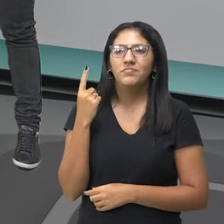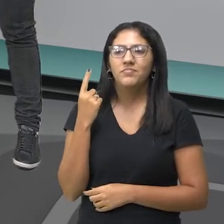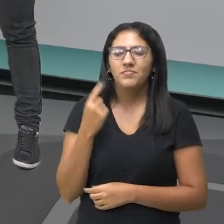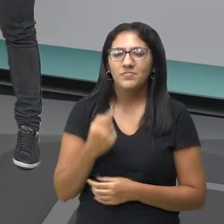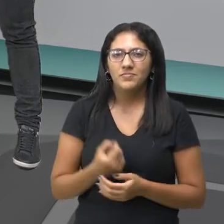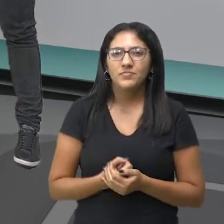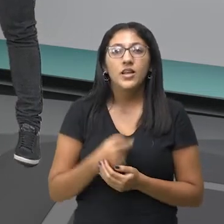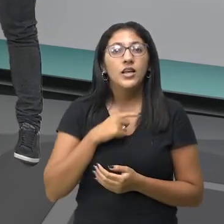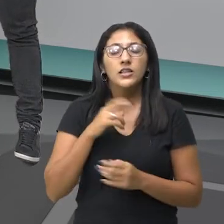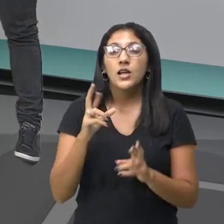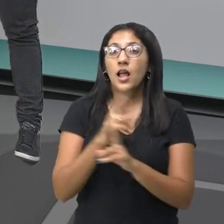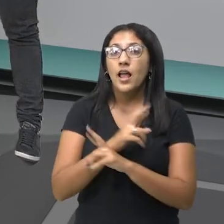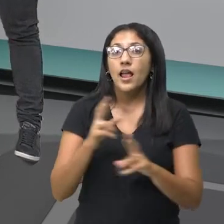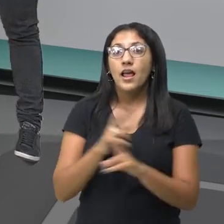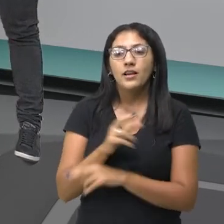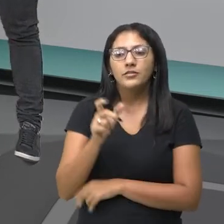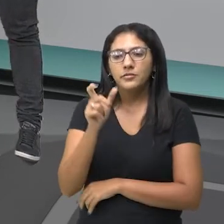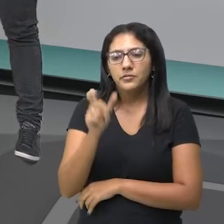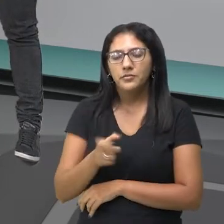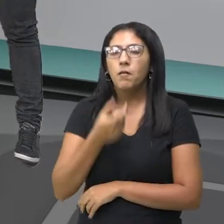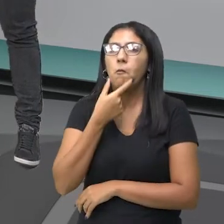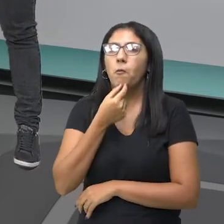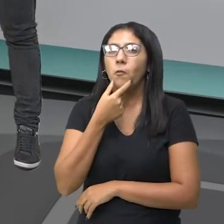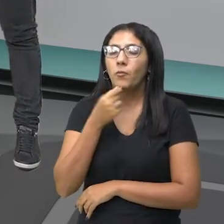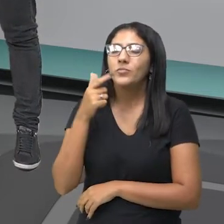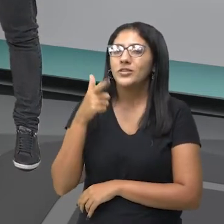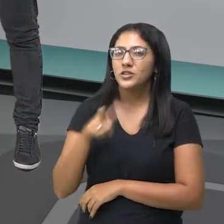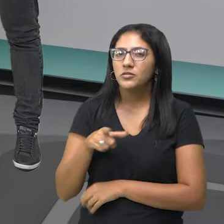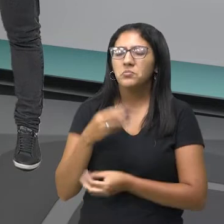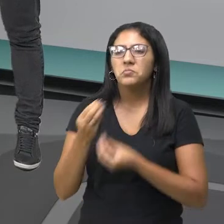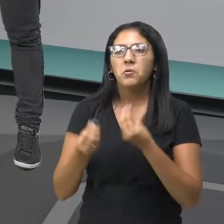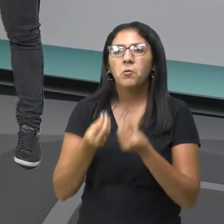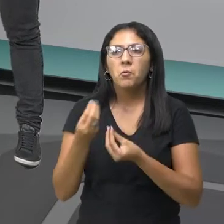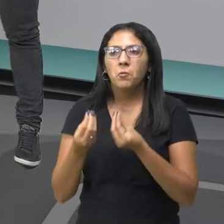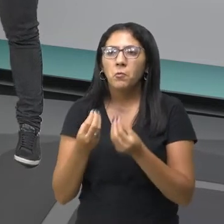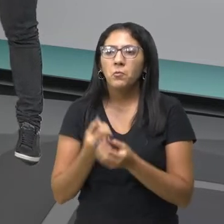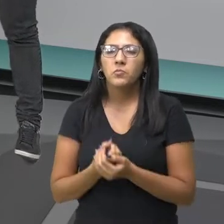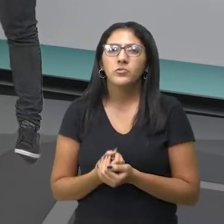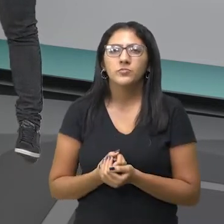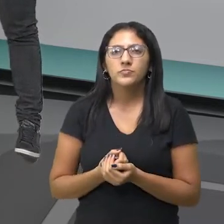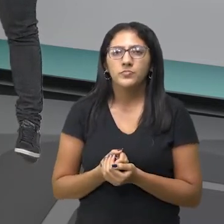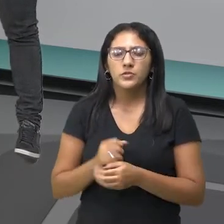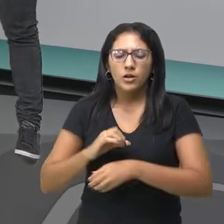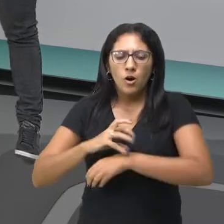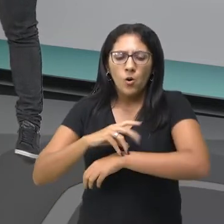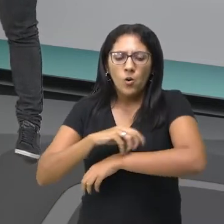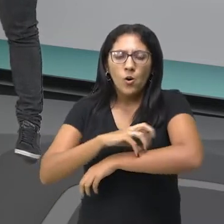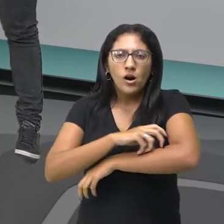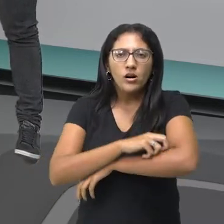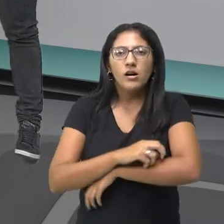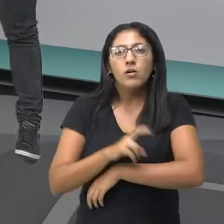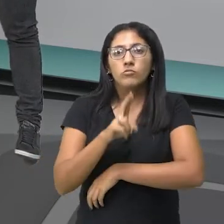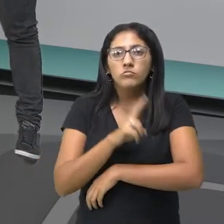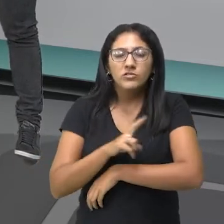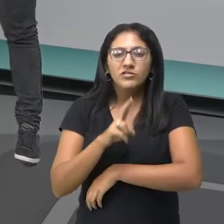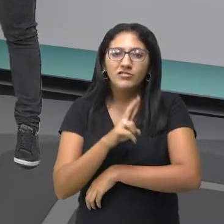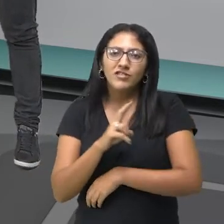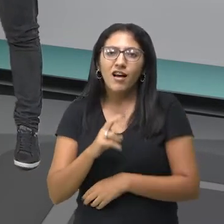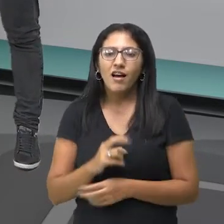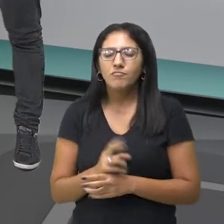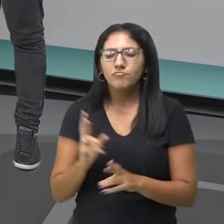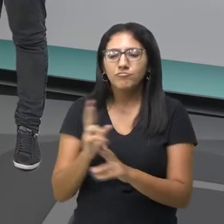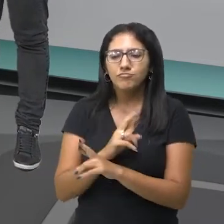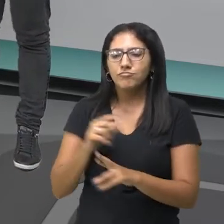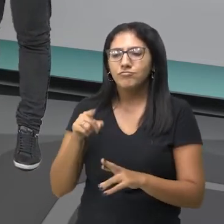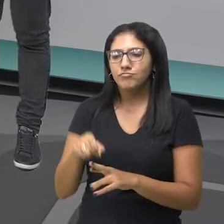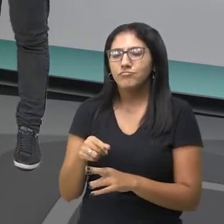que vai falar sobre o treinador de insetos, sobre o Steve. Como transformar um artrópode em ator de cinema. Então percebe que